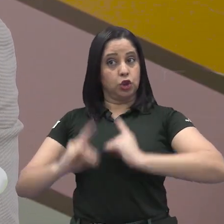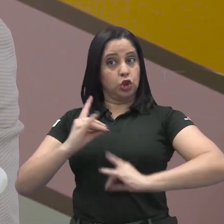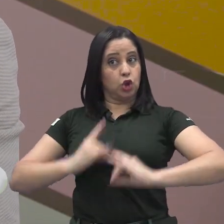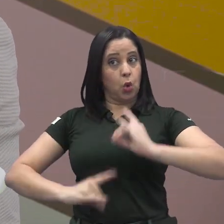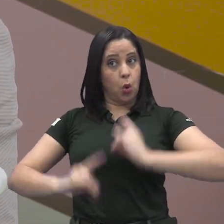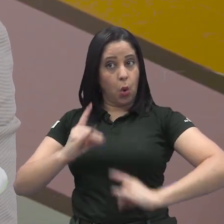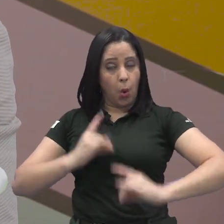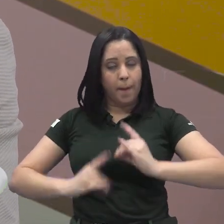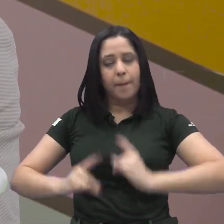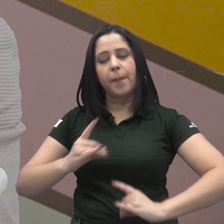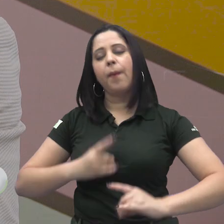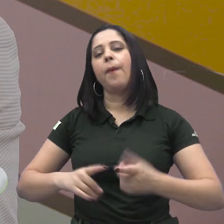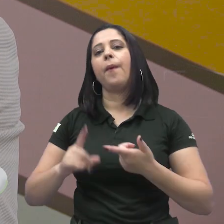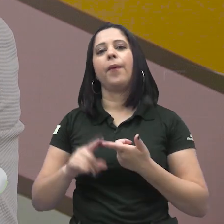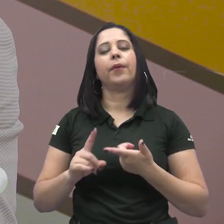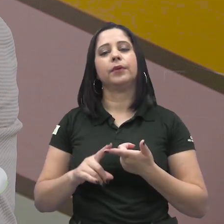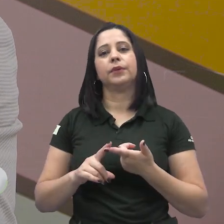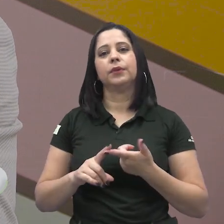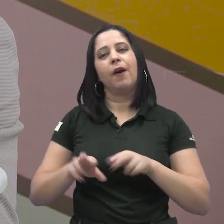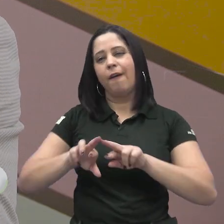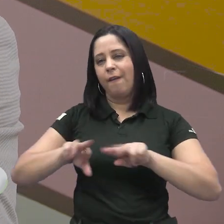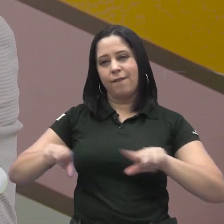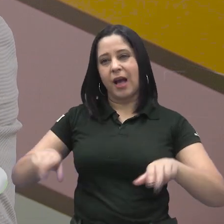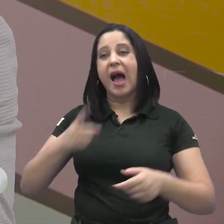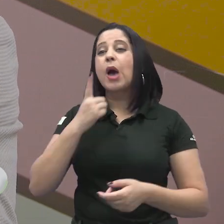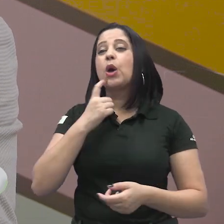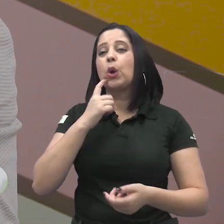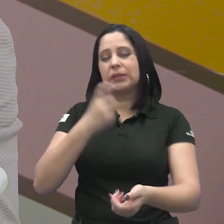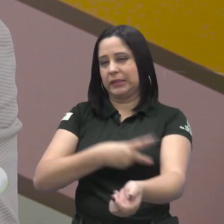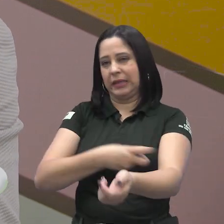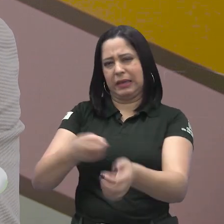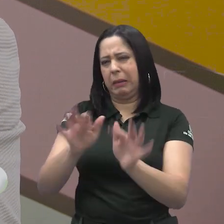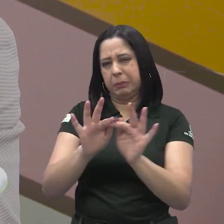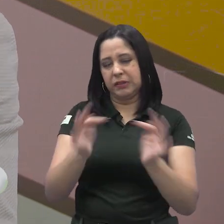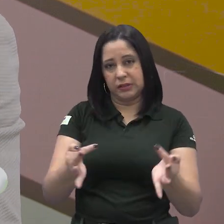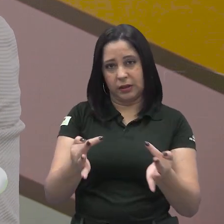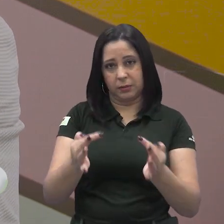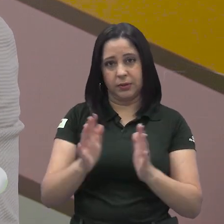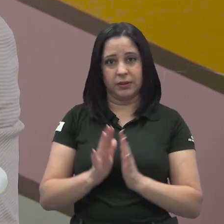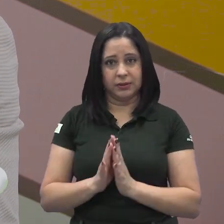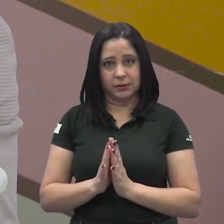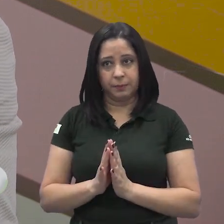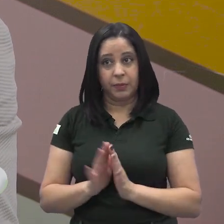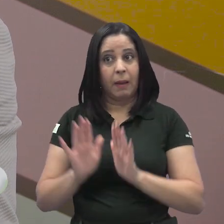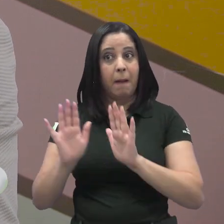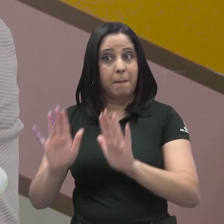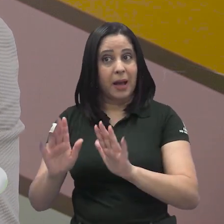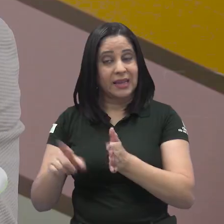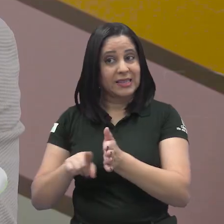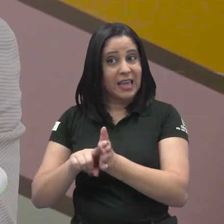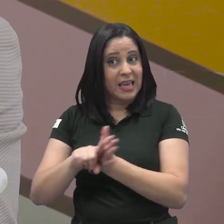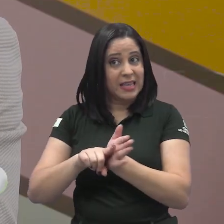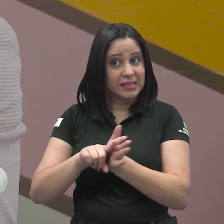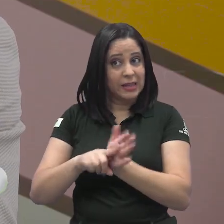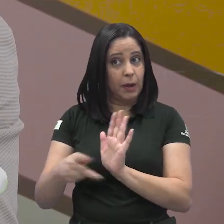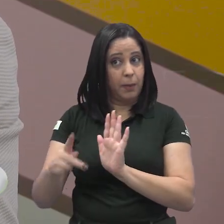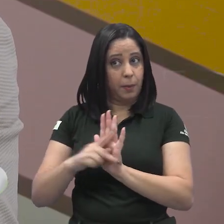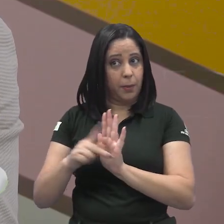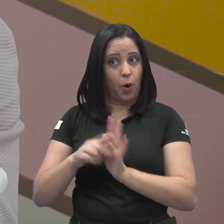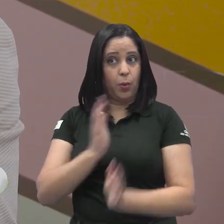hormonal, o hemograma, enfim, exames básicos, né? E do ponto de vista cardiológico,